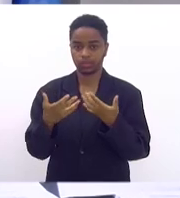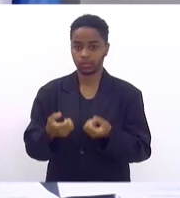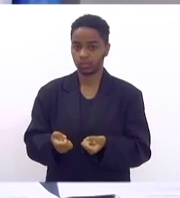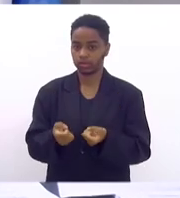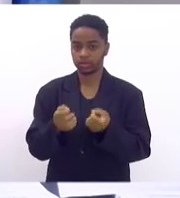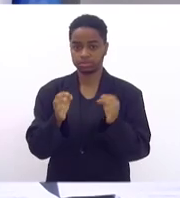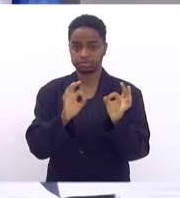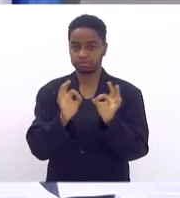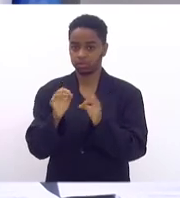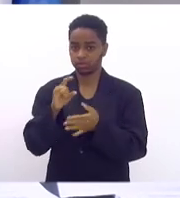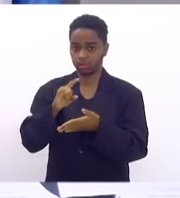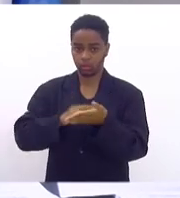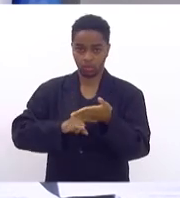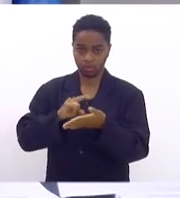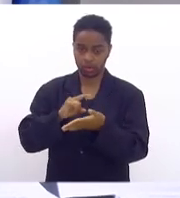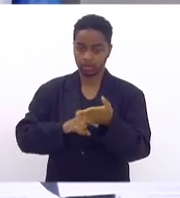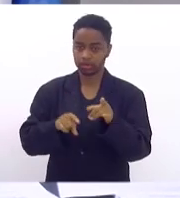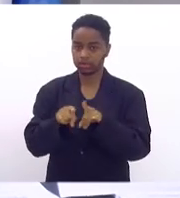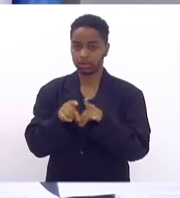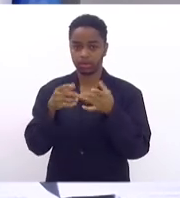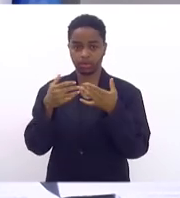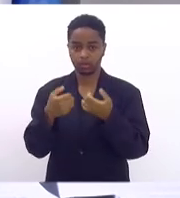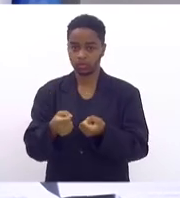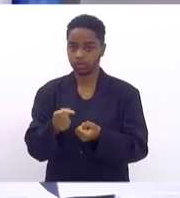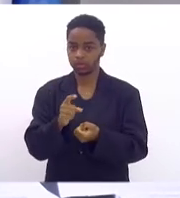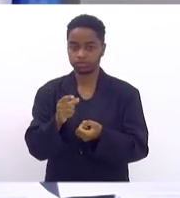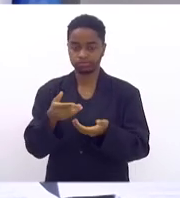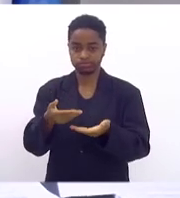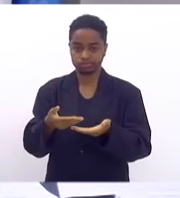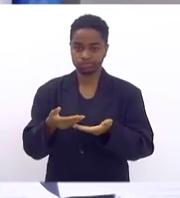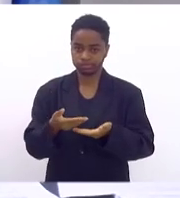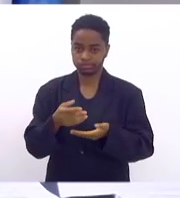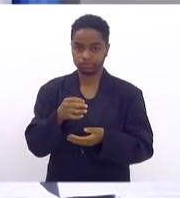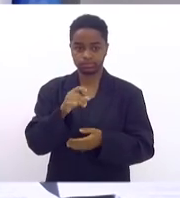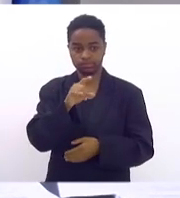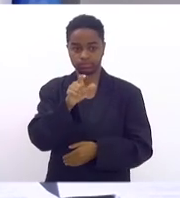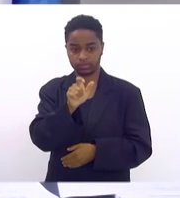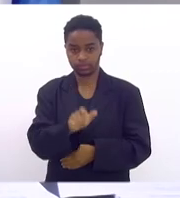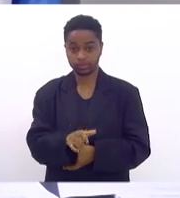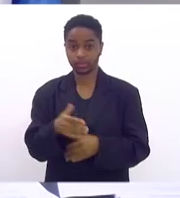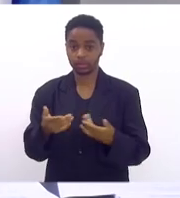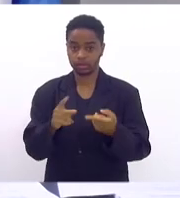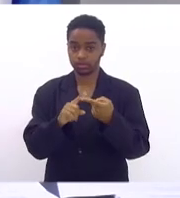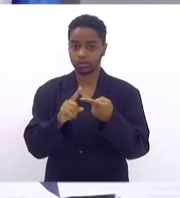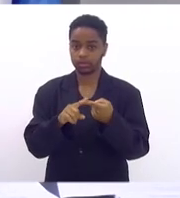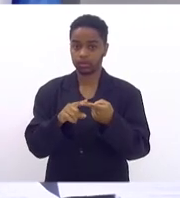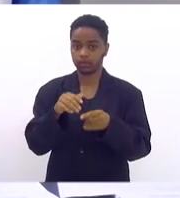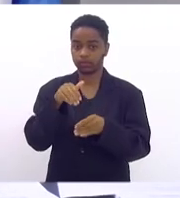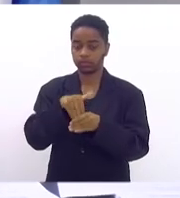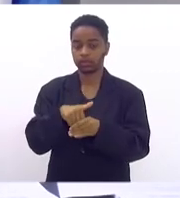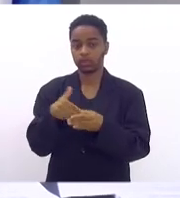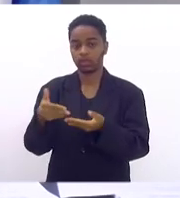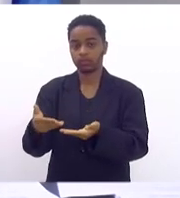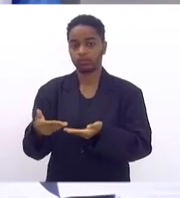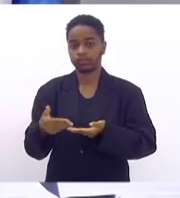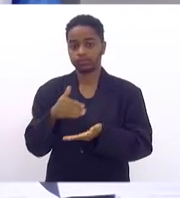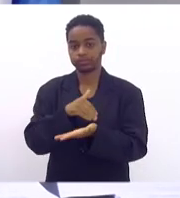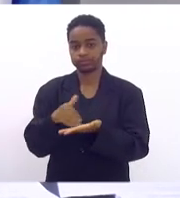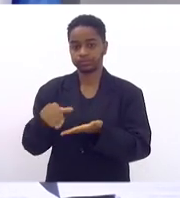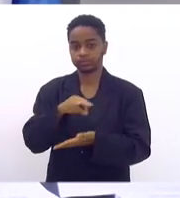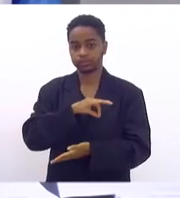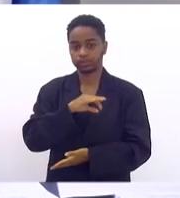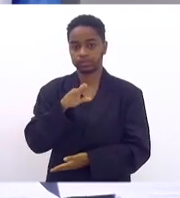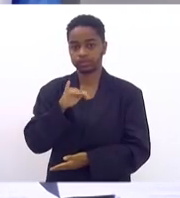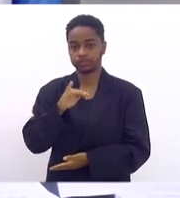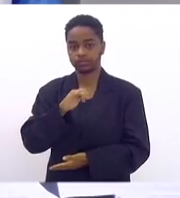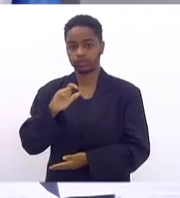os documentos e nem a autoridade. Então, a primeira votação é convocação do secretário da Polícia